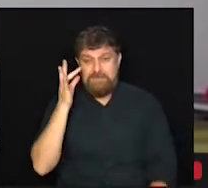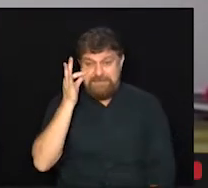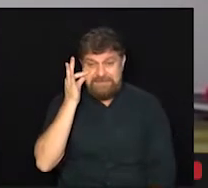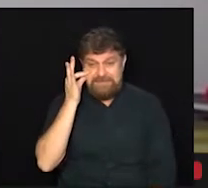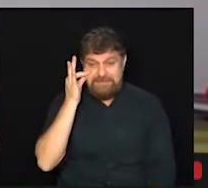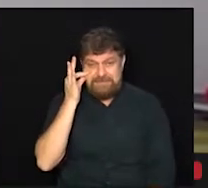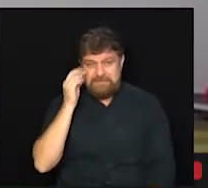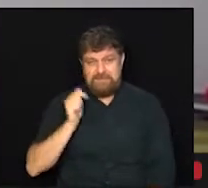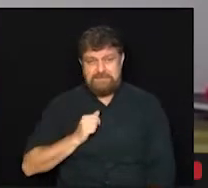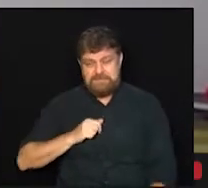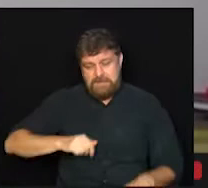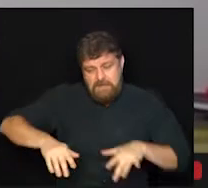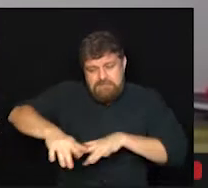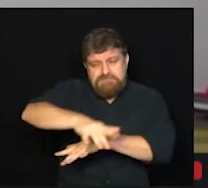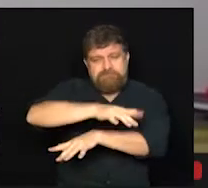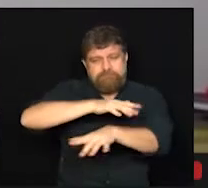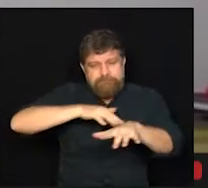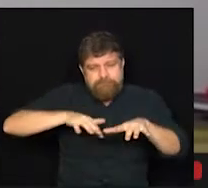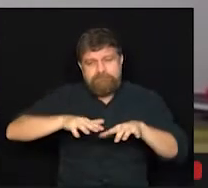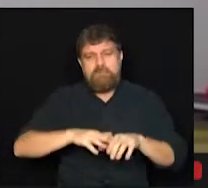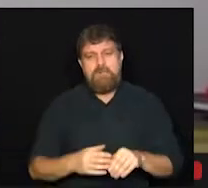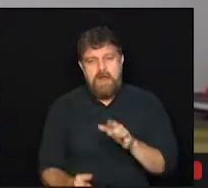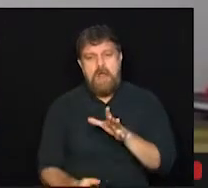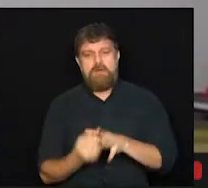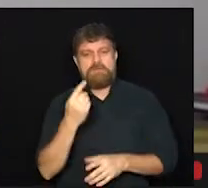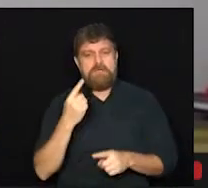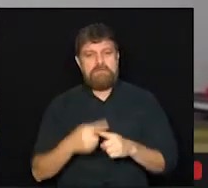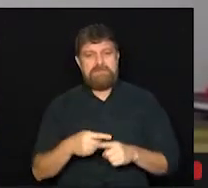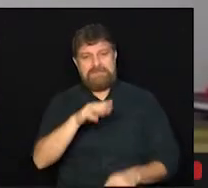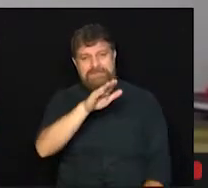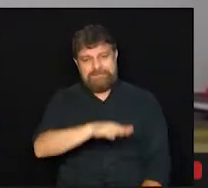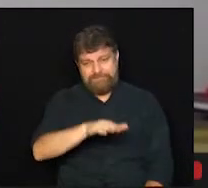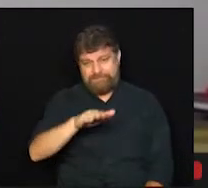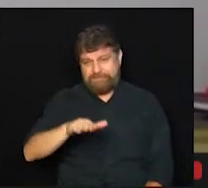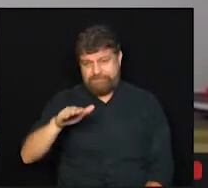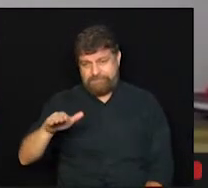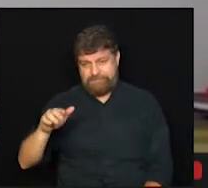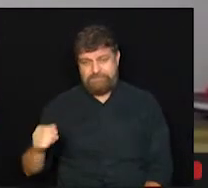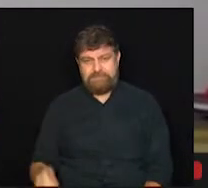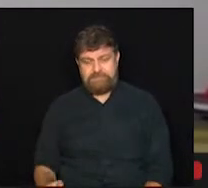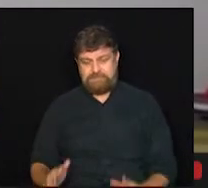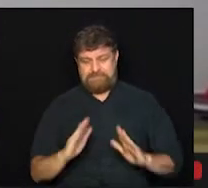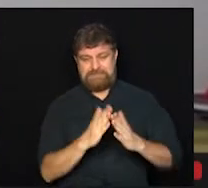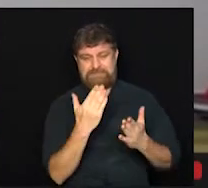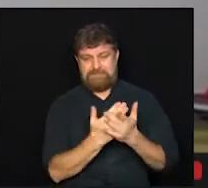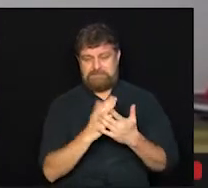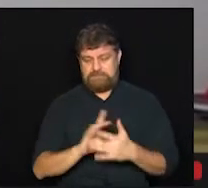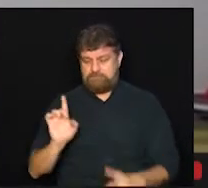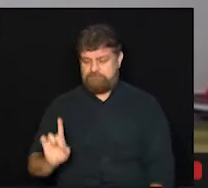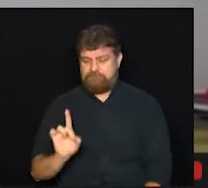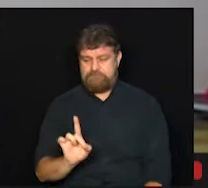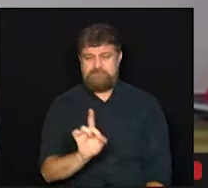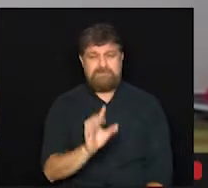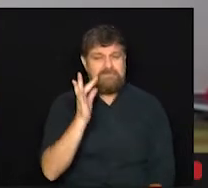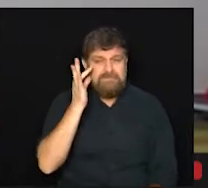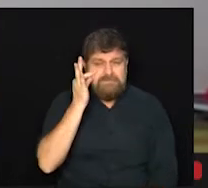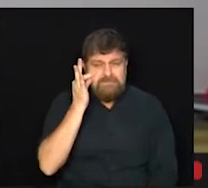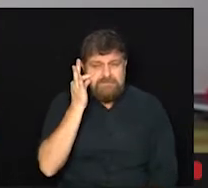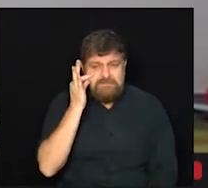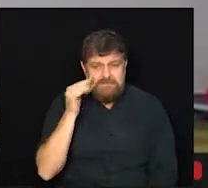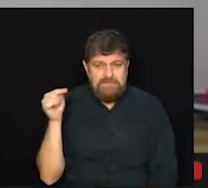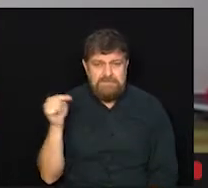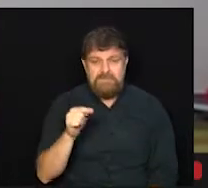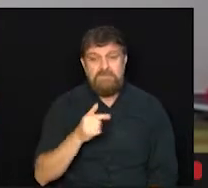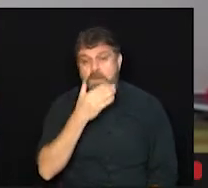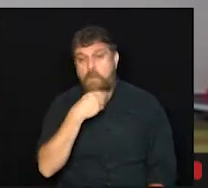esta mobilidade ela vai ocorrer, porque as crianças vão às unidades educacionais, serão levados